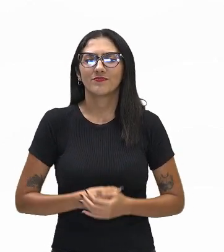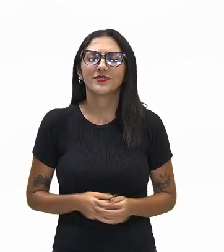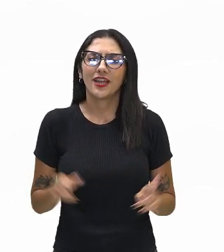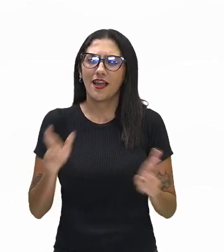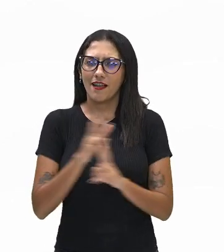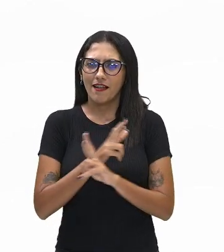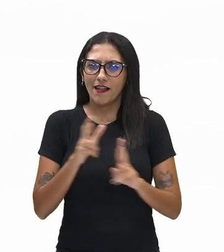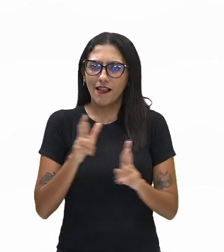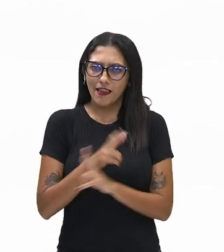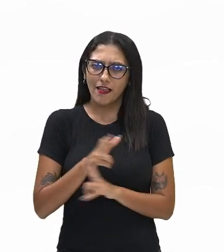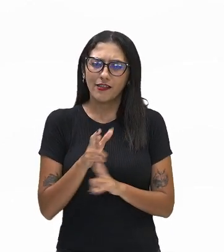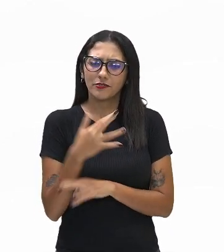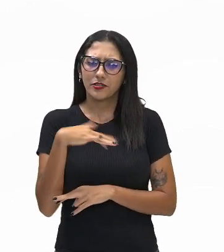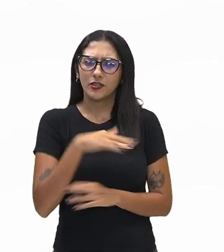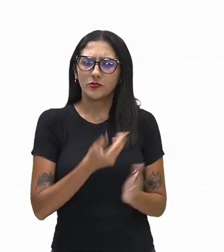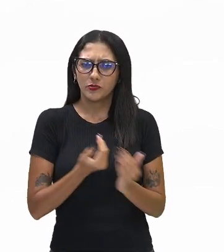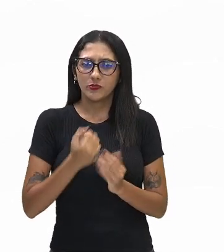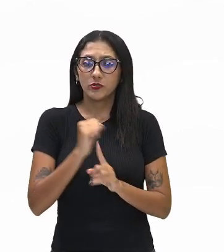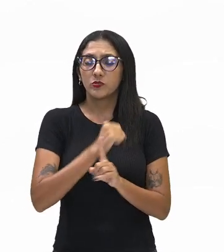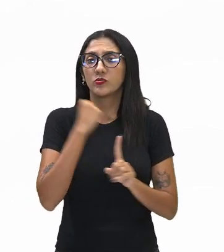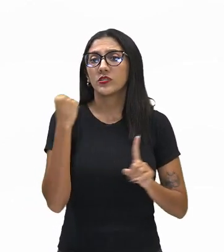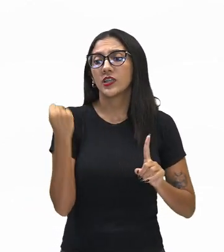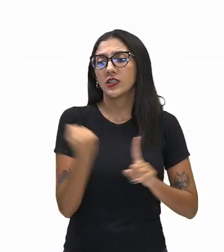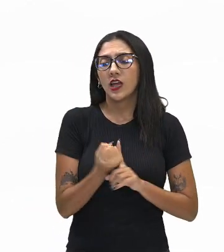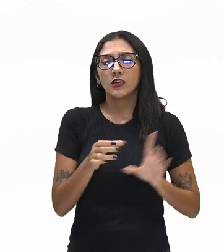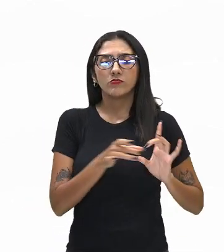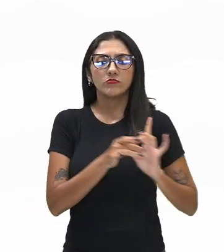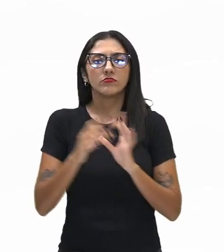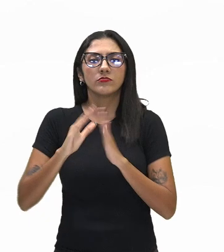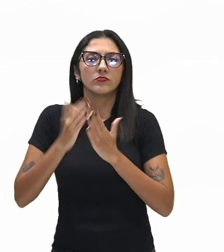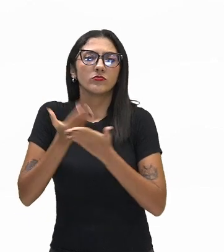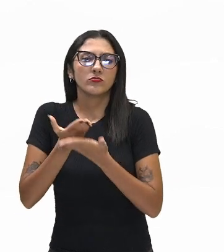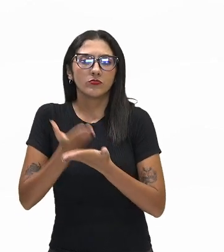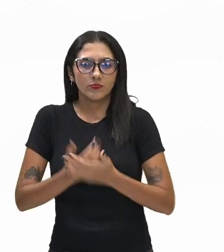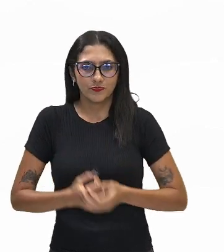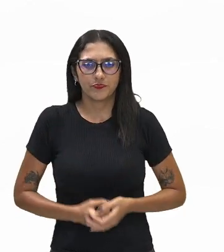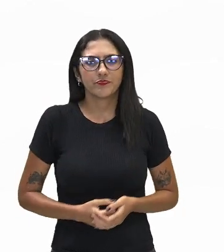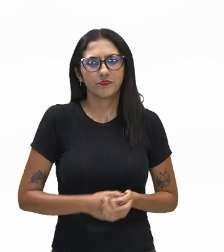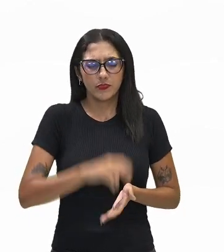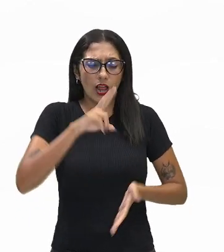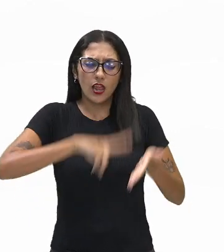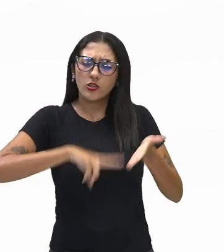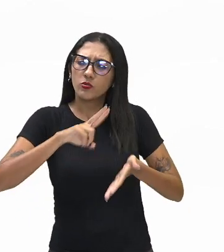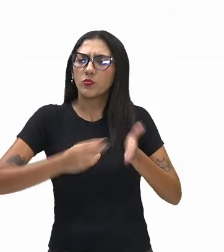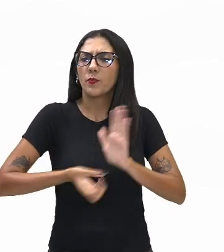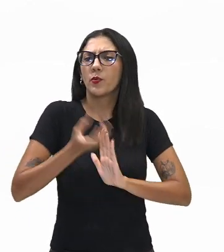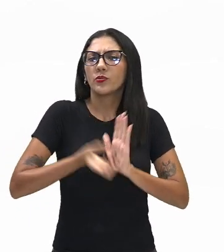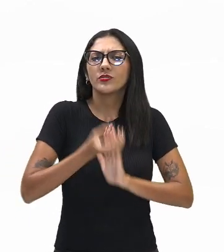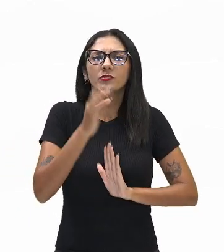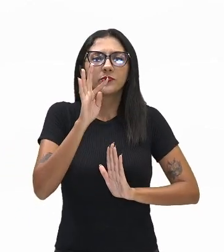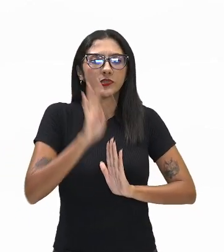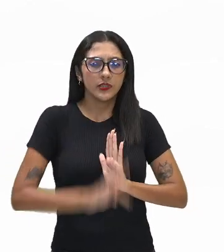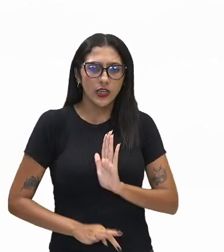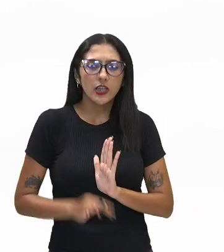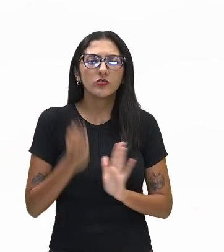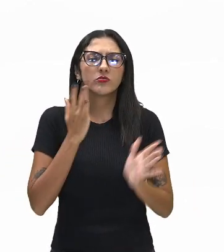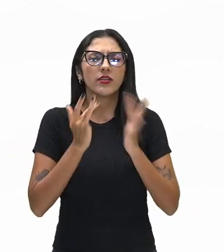relações entre jovens, sociedade e escola, leituras, produções textuais e